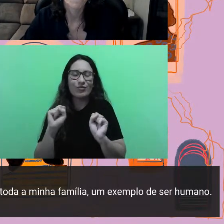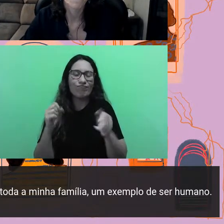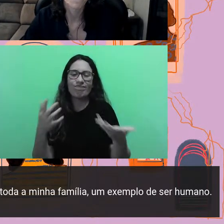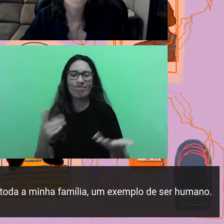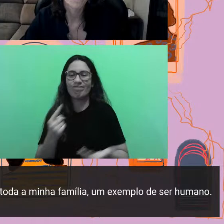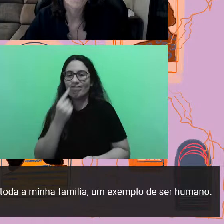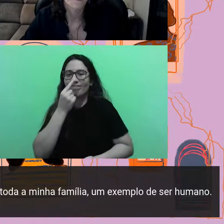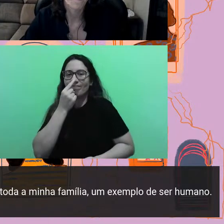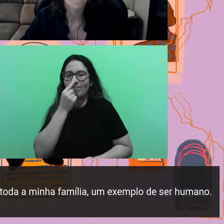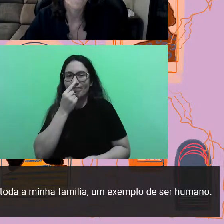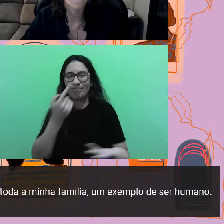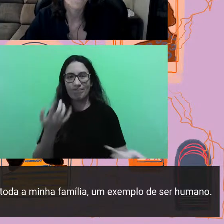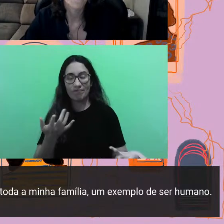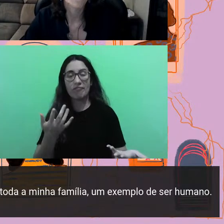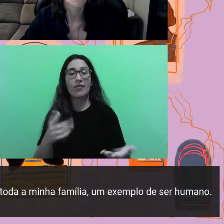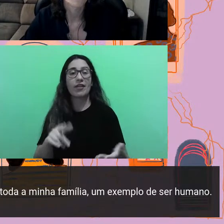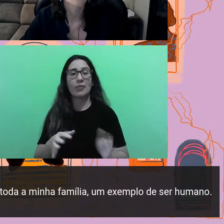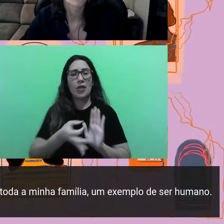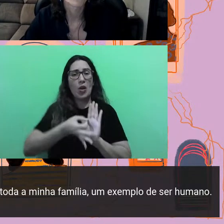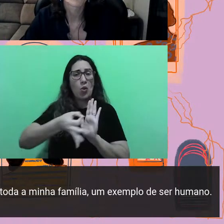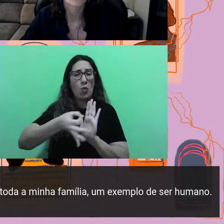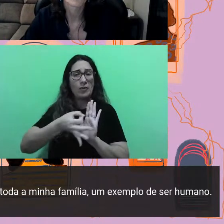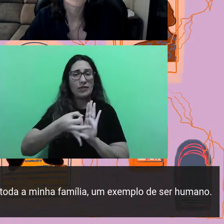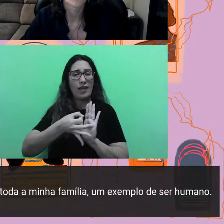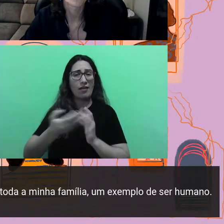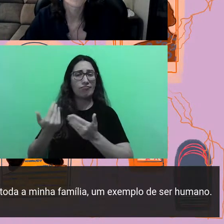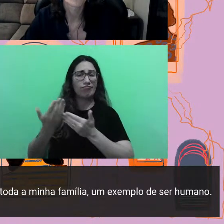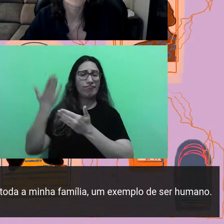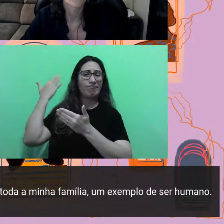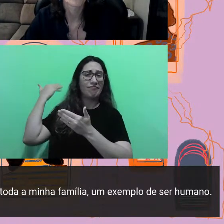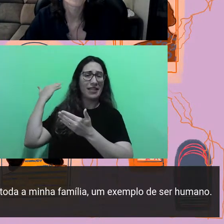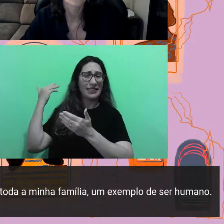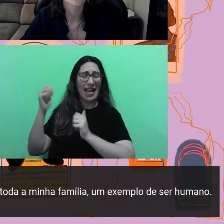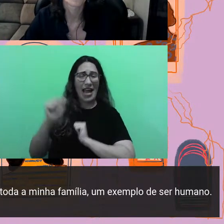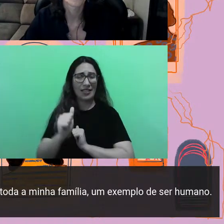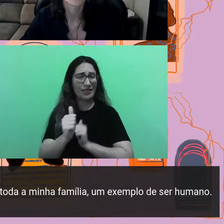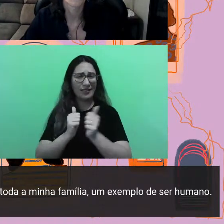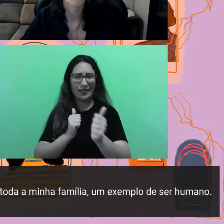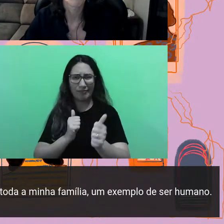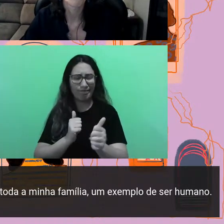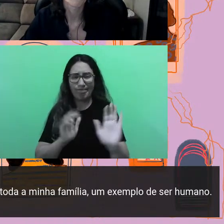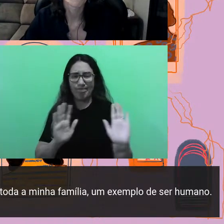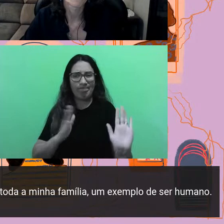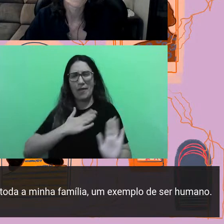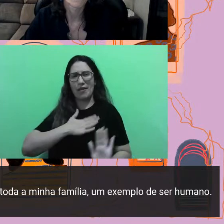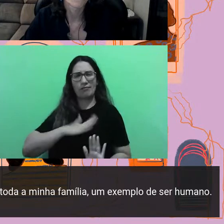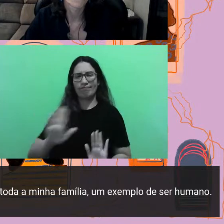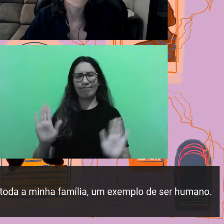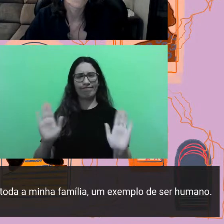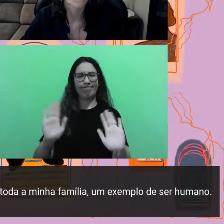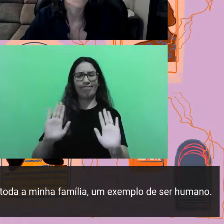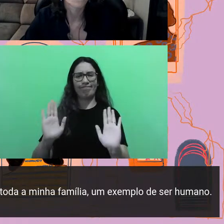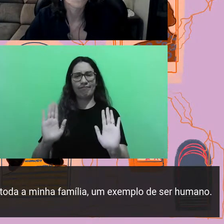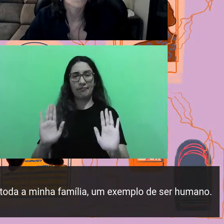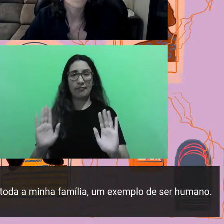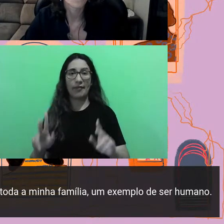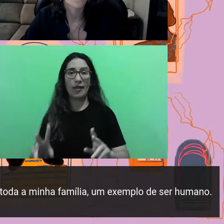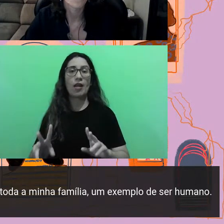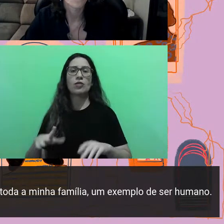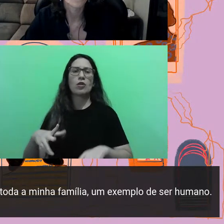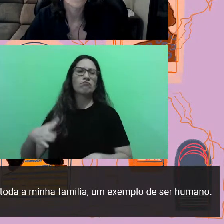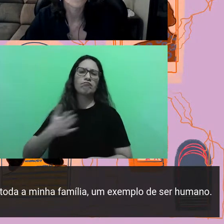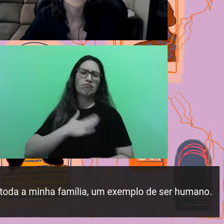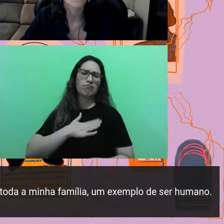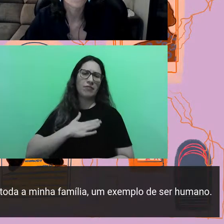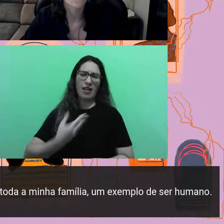Geralmente, eu não gosto de fazer comentários sobre meu passado de atleta, não gosto de fazer comentário também sobre a minha vida,